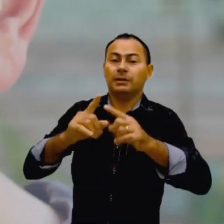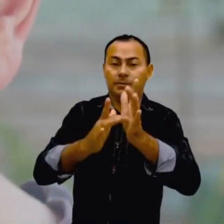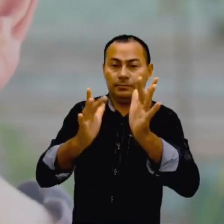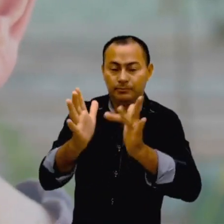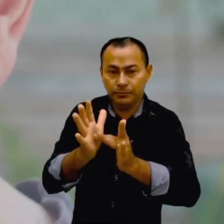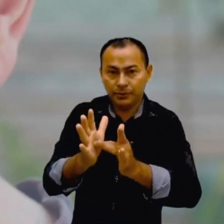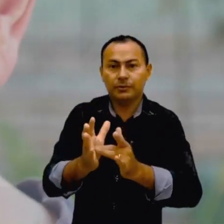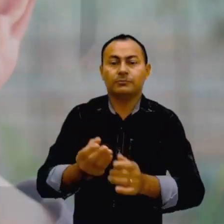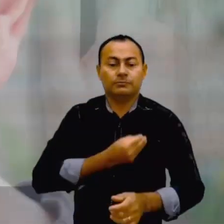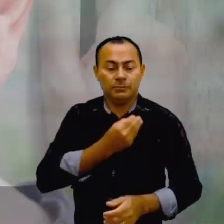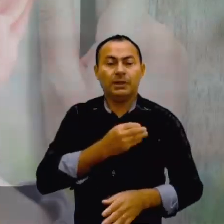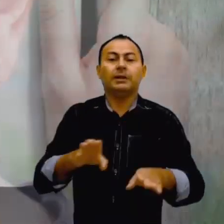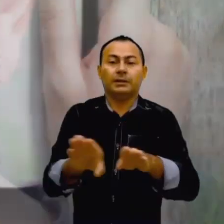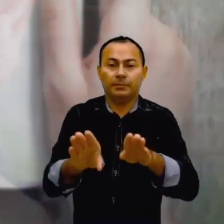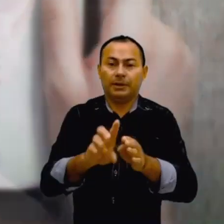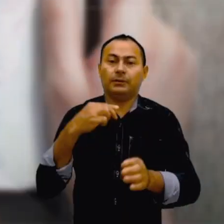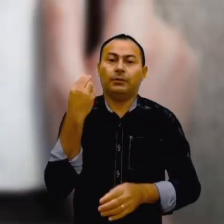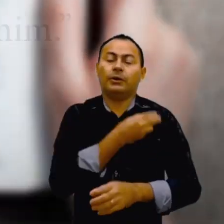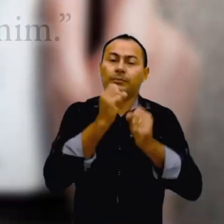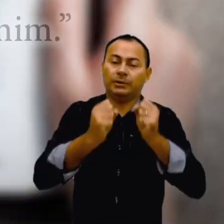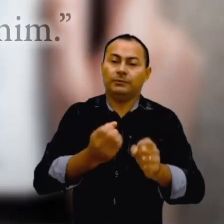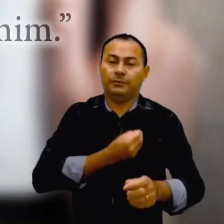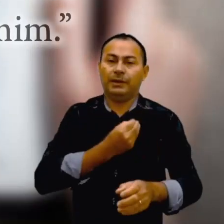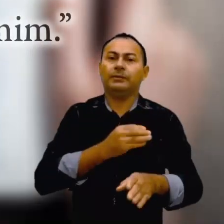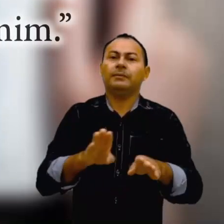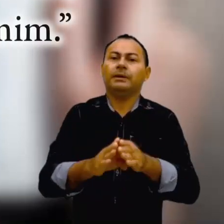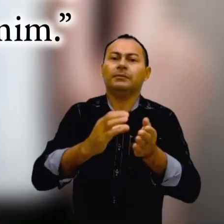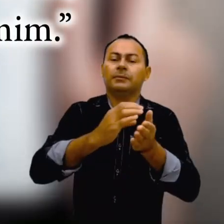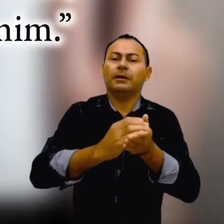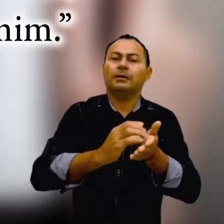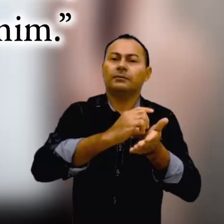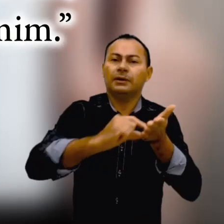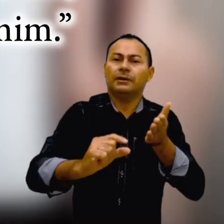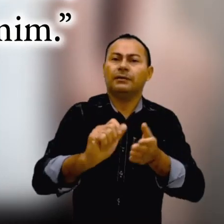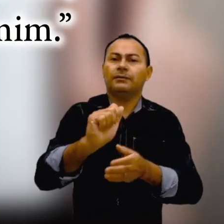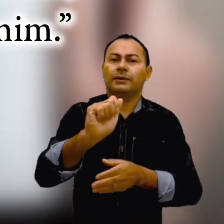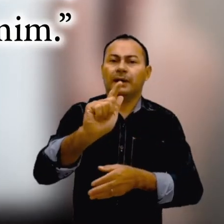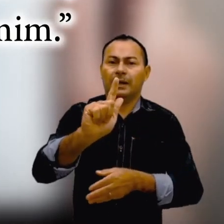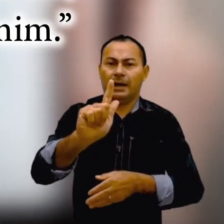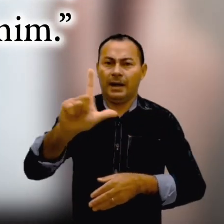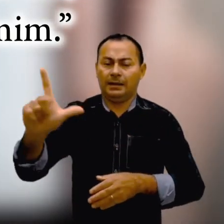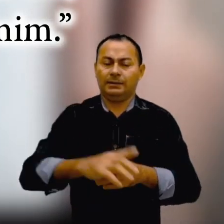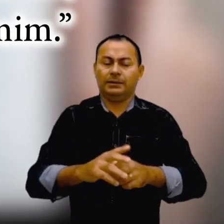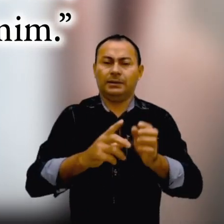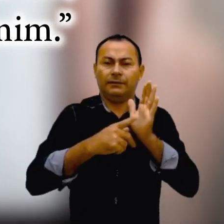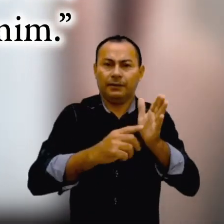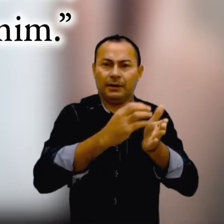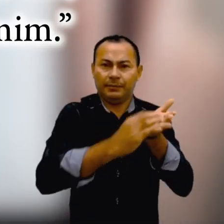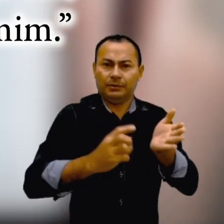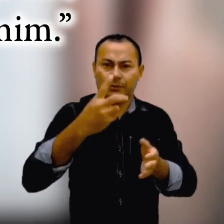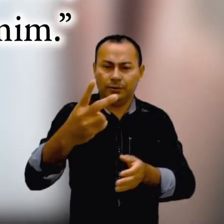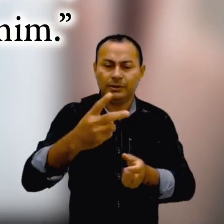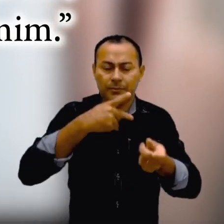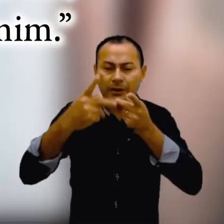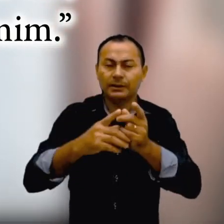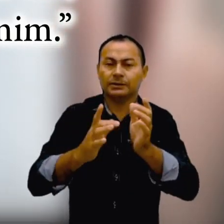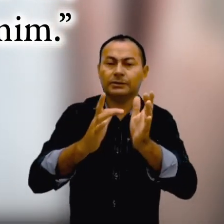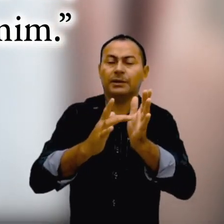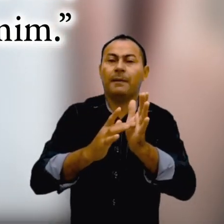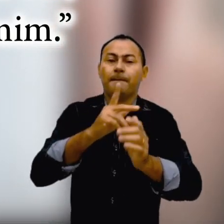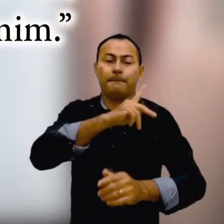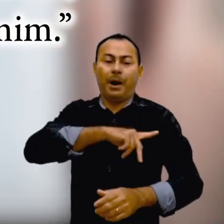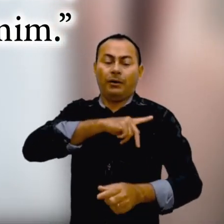viver. No versículo 20 de Gálatas capítulo 2, Paulo exclama com entusiasmo 3 vezes: